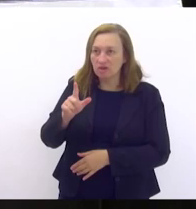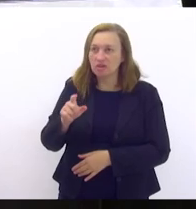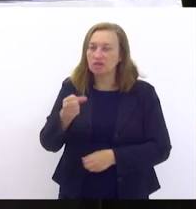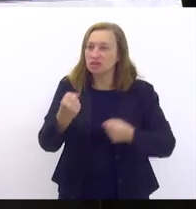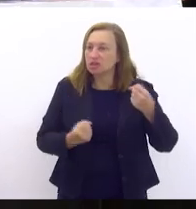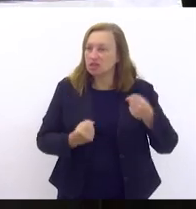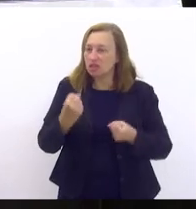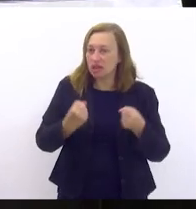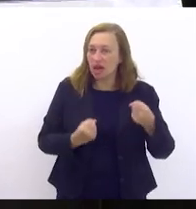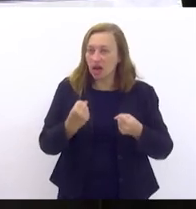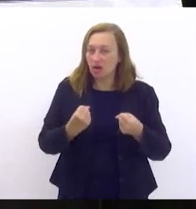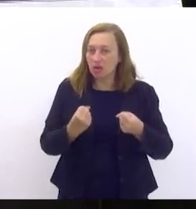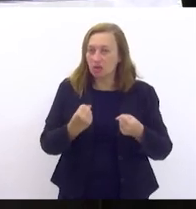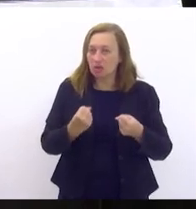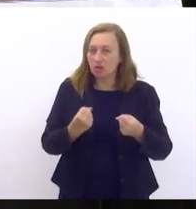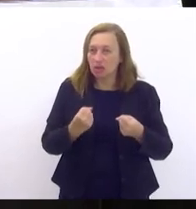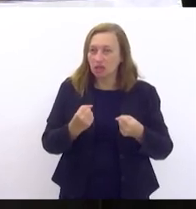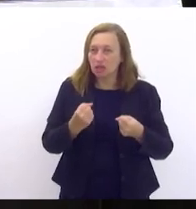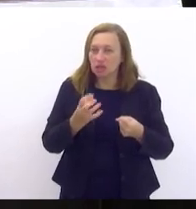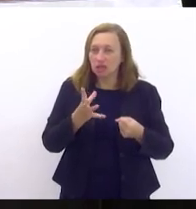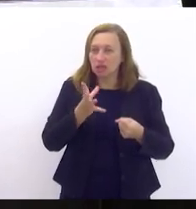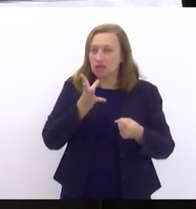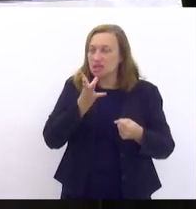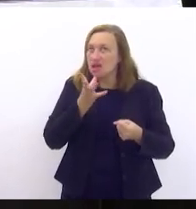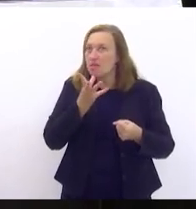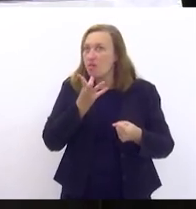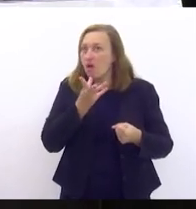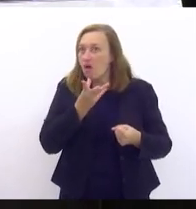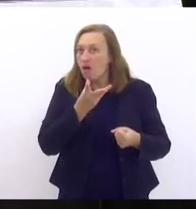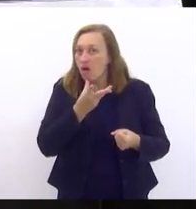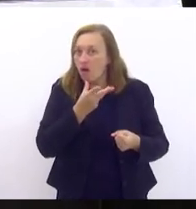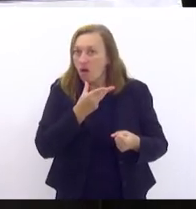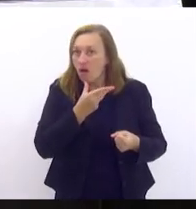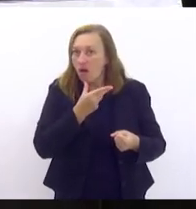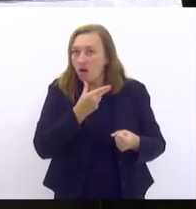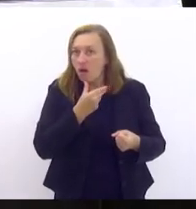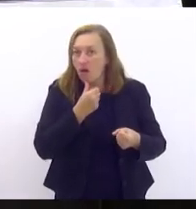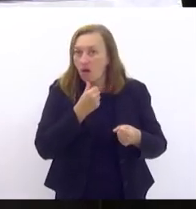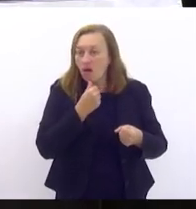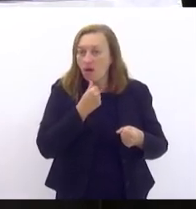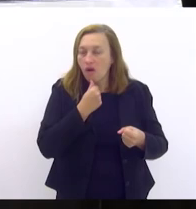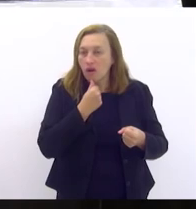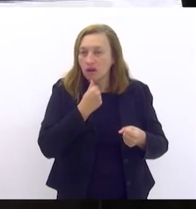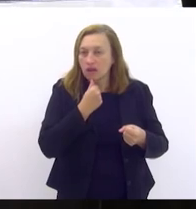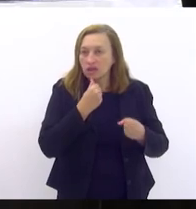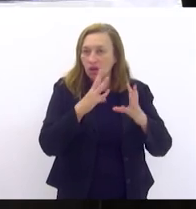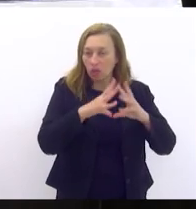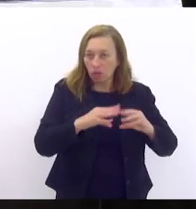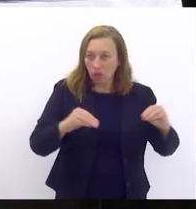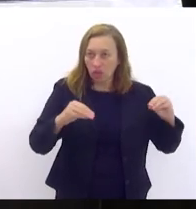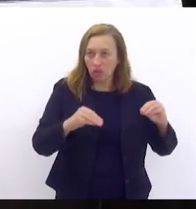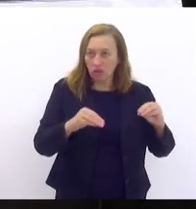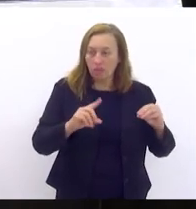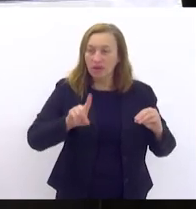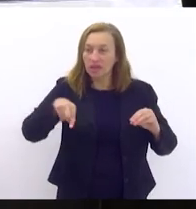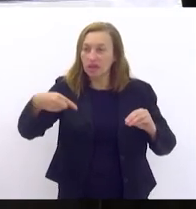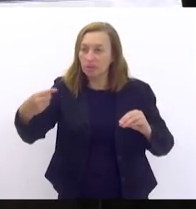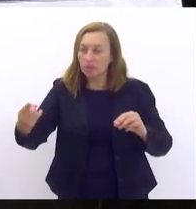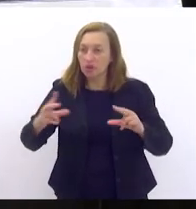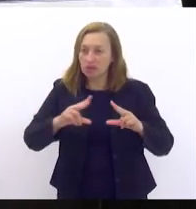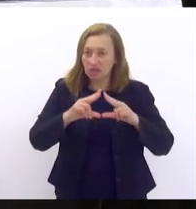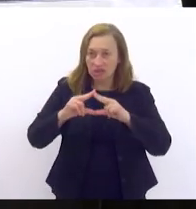expectativa que isso dure muitos anos a gente não quer descartar ele para ser reciclado amanhã né e obviamente